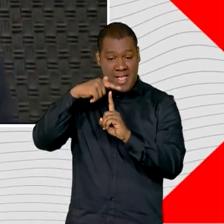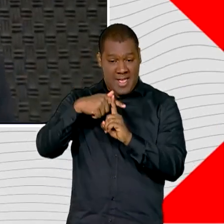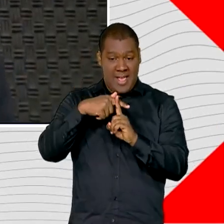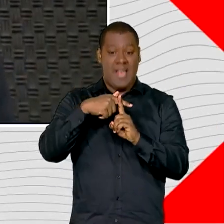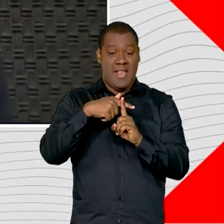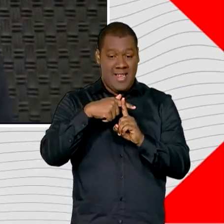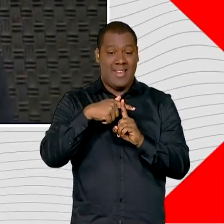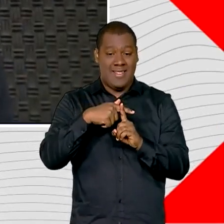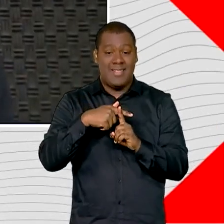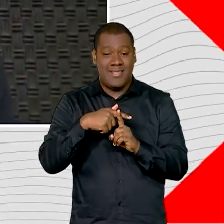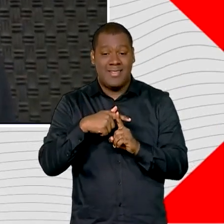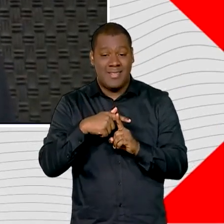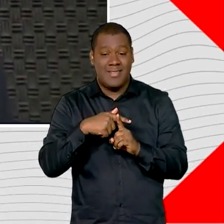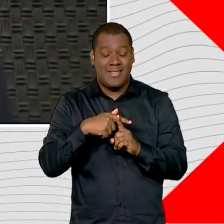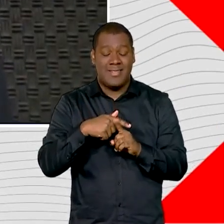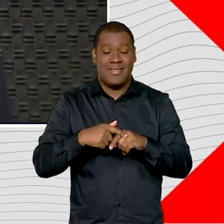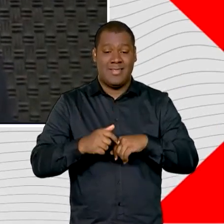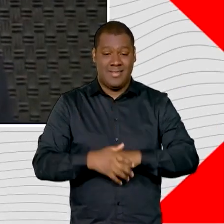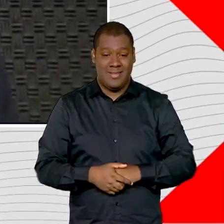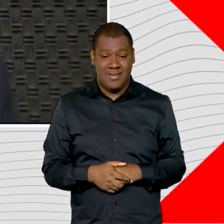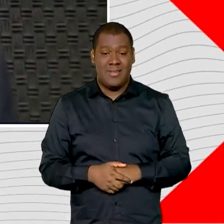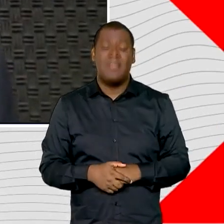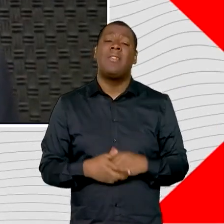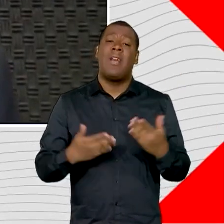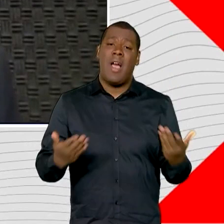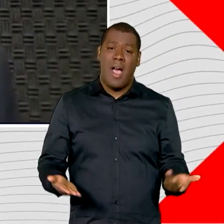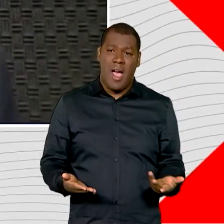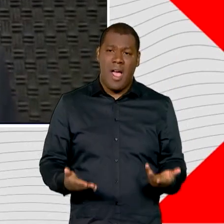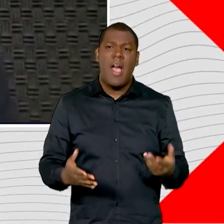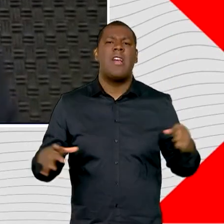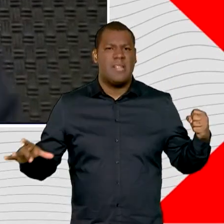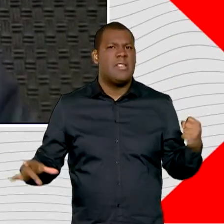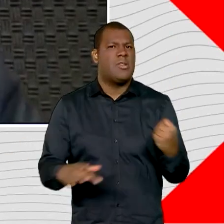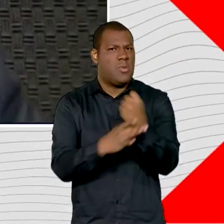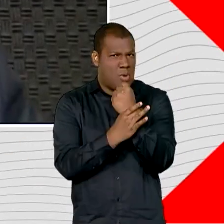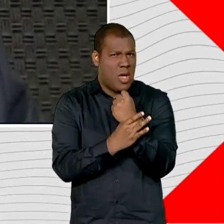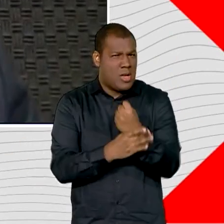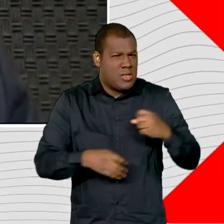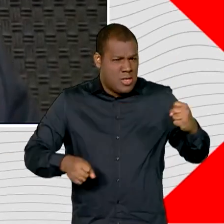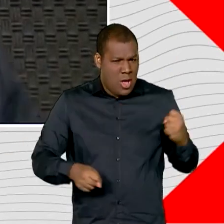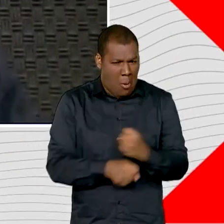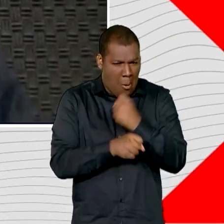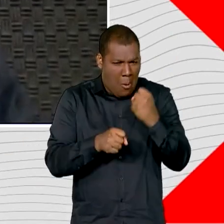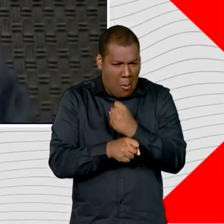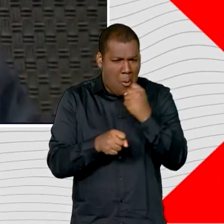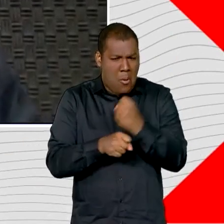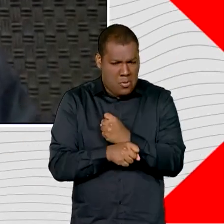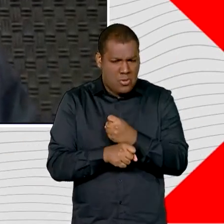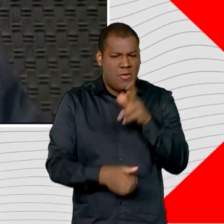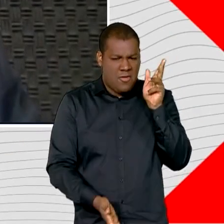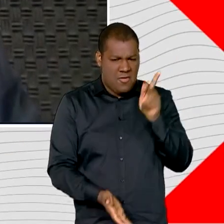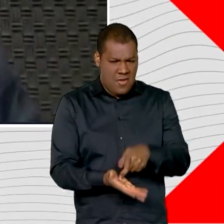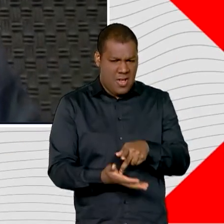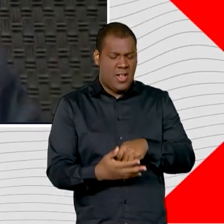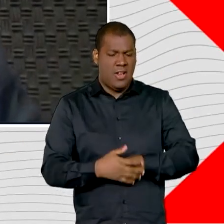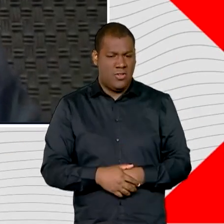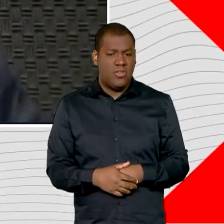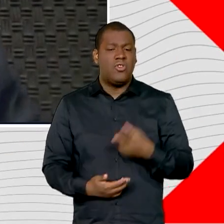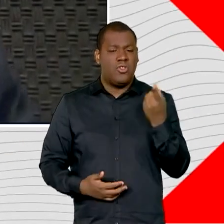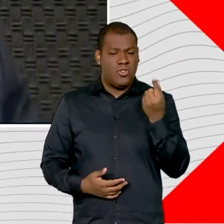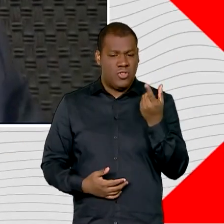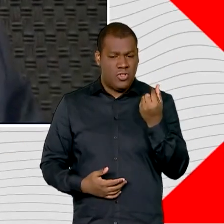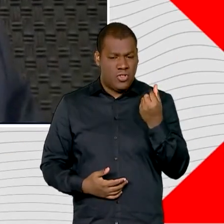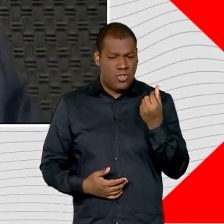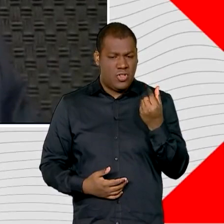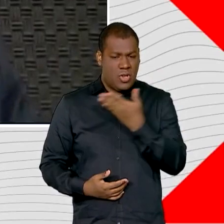A preocupação é, ministro, há uma garantia de que essas obras sejam realmente executadas, que esses valores sejam